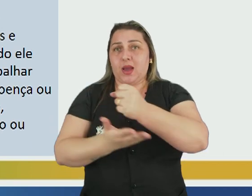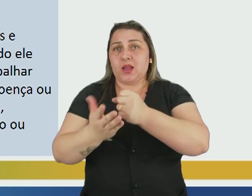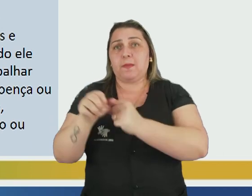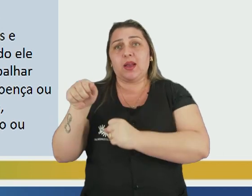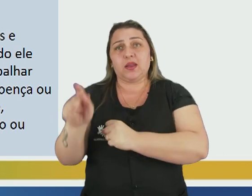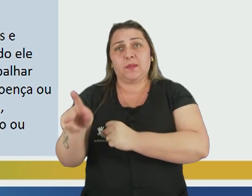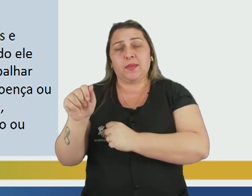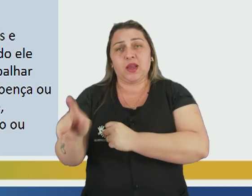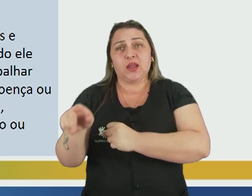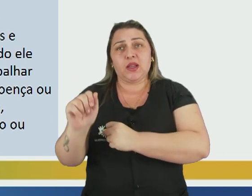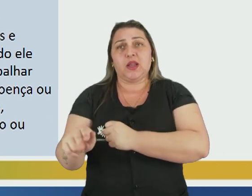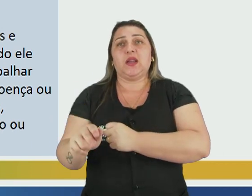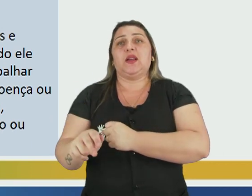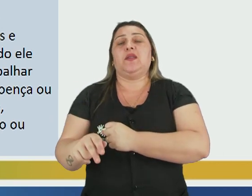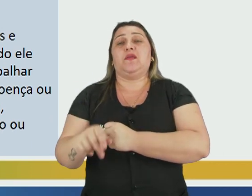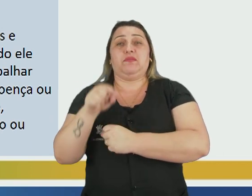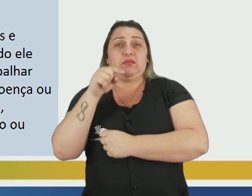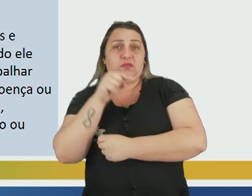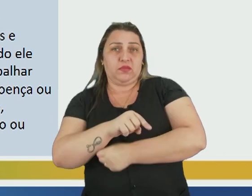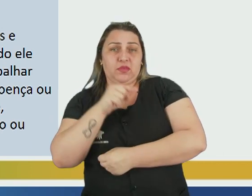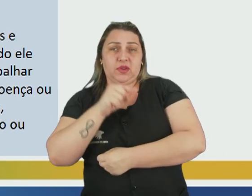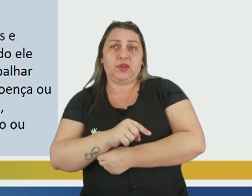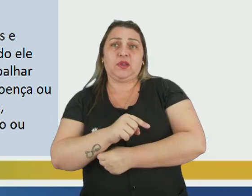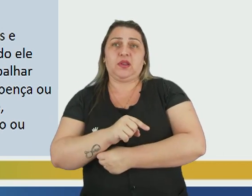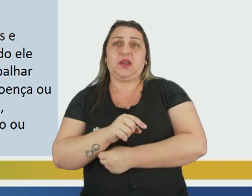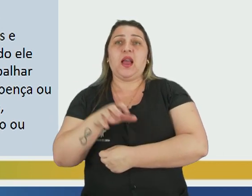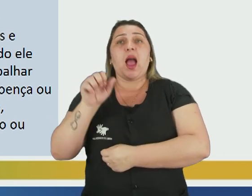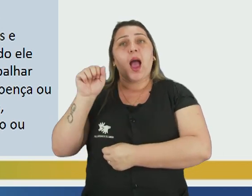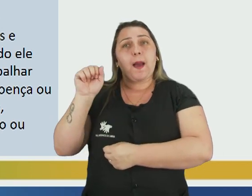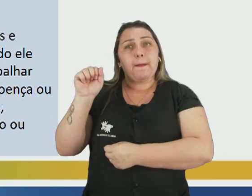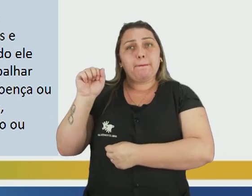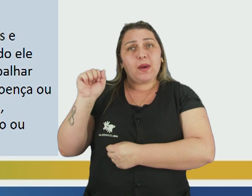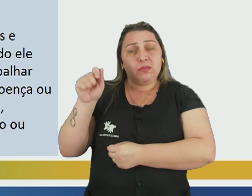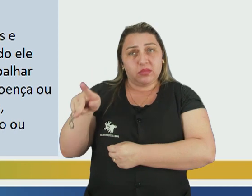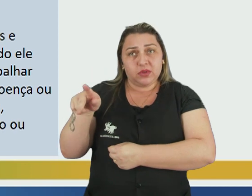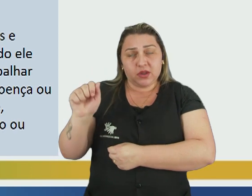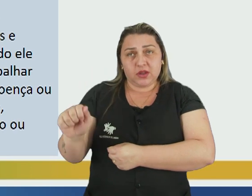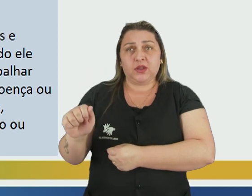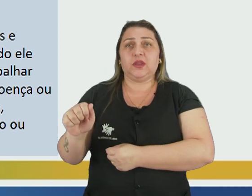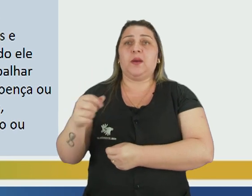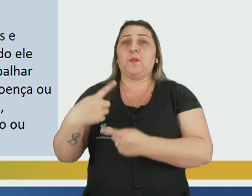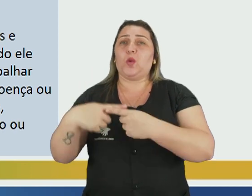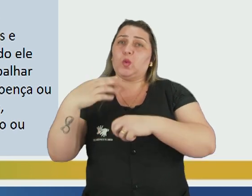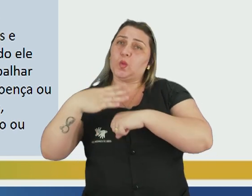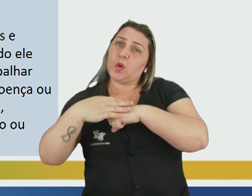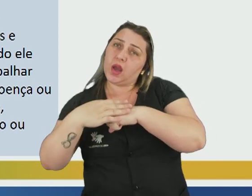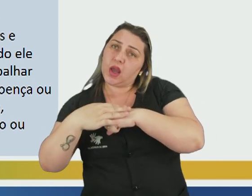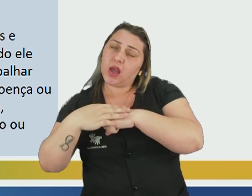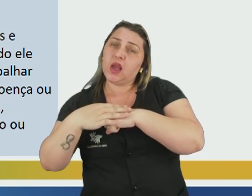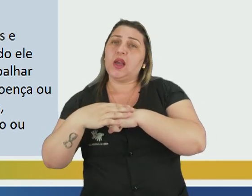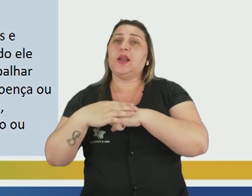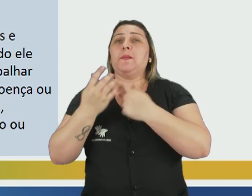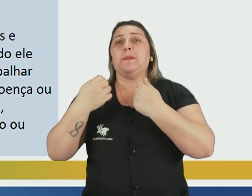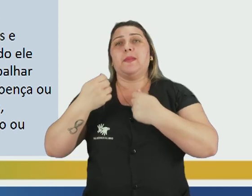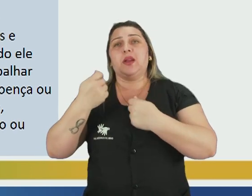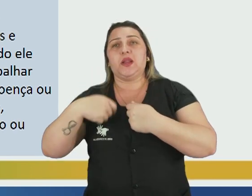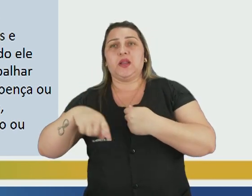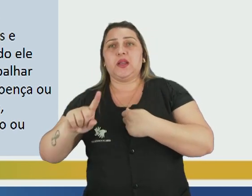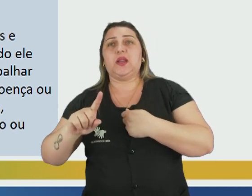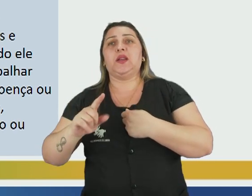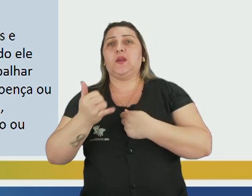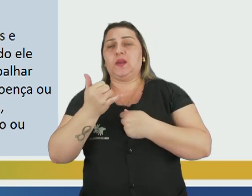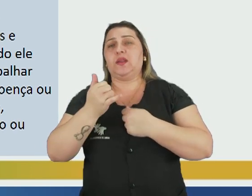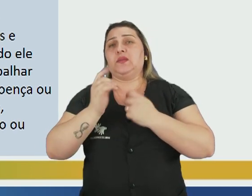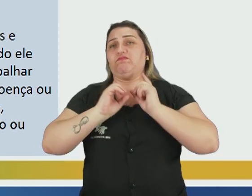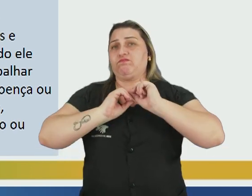pensões, seja de quando você vai se aposentar por invalidez, seja quando você precisa se afastar por um acidente grave